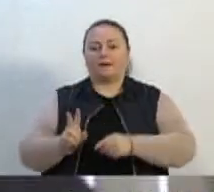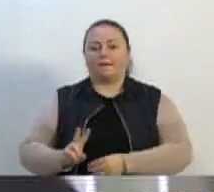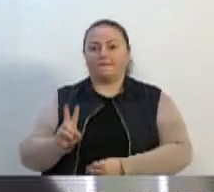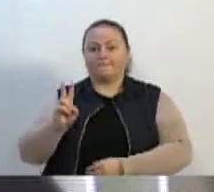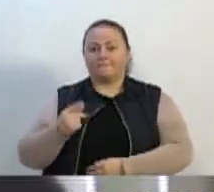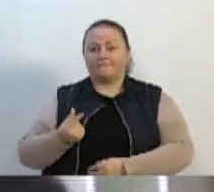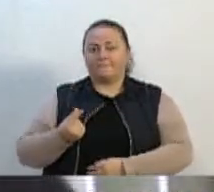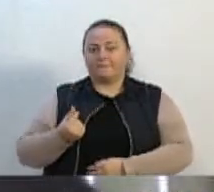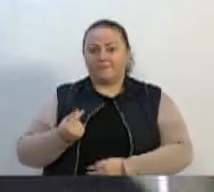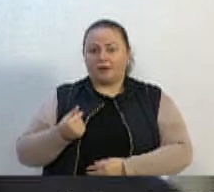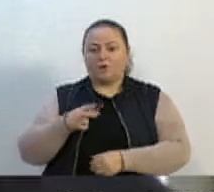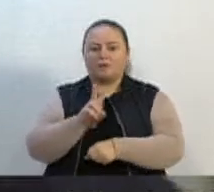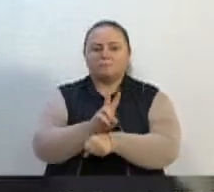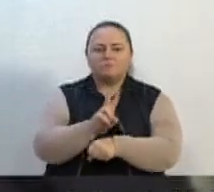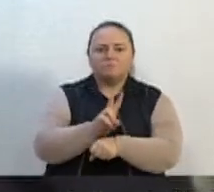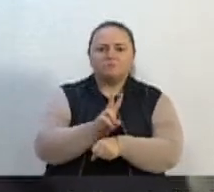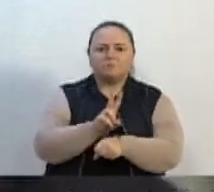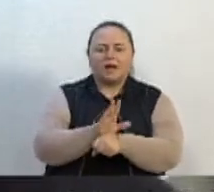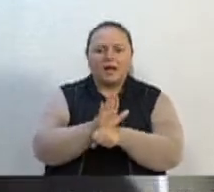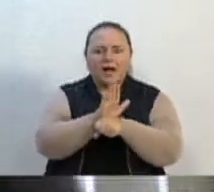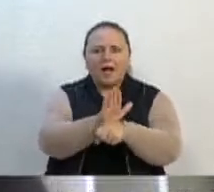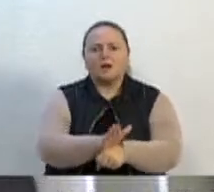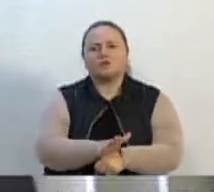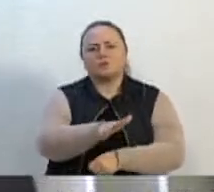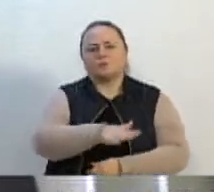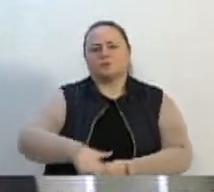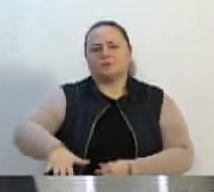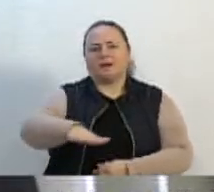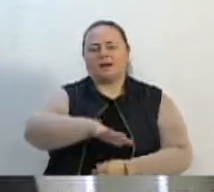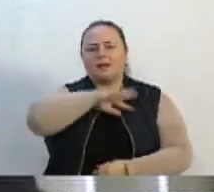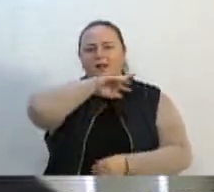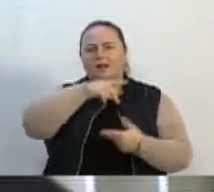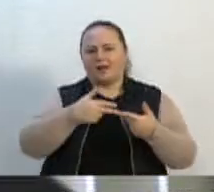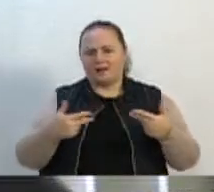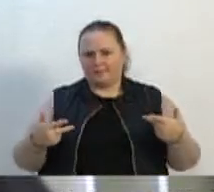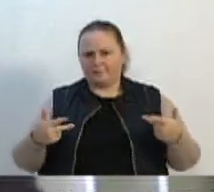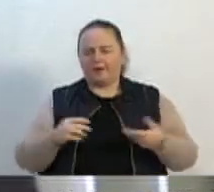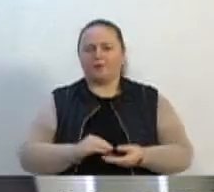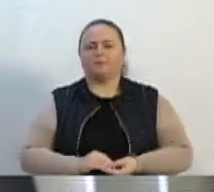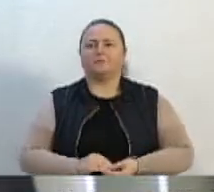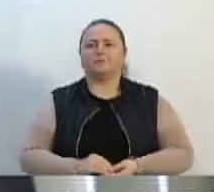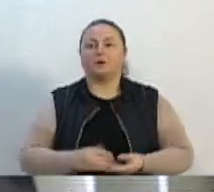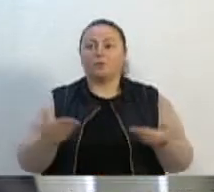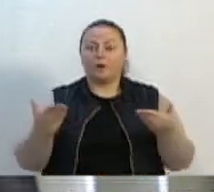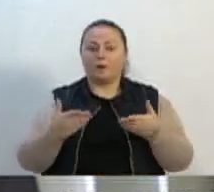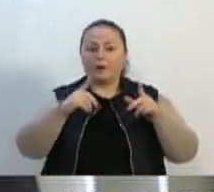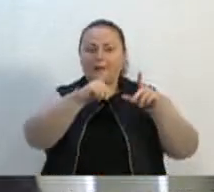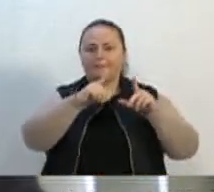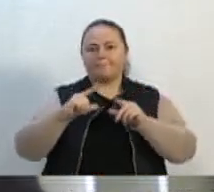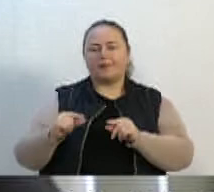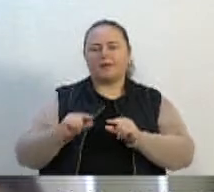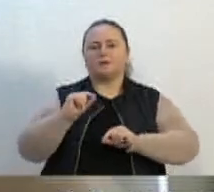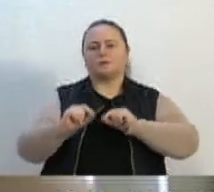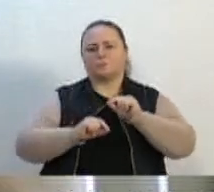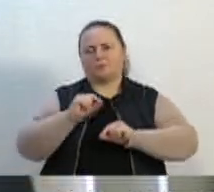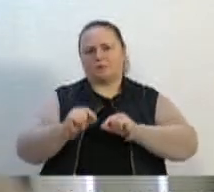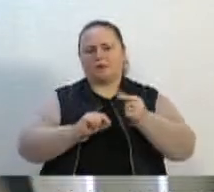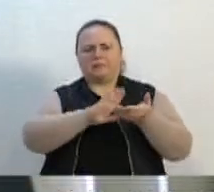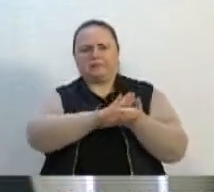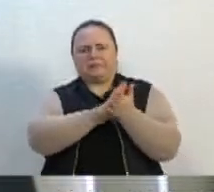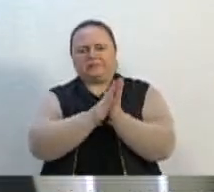na política de proteção aos animais. Então, qual que é a ideia? Da gente punir os casos de abandono e maus tratos e fazer com que este valor deste